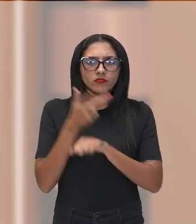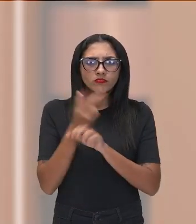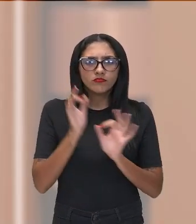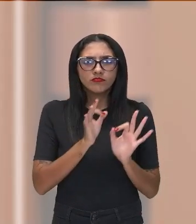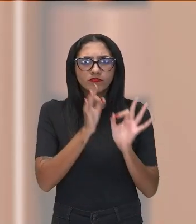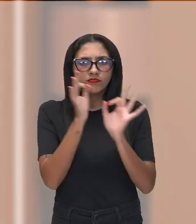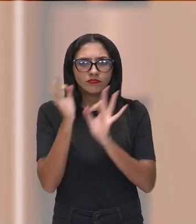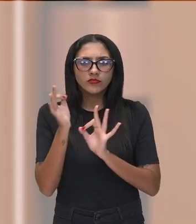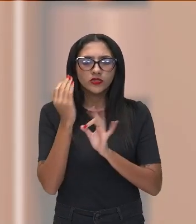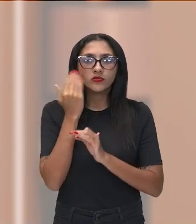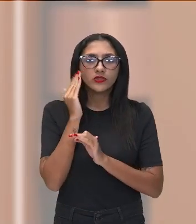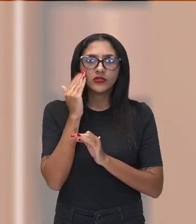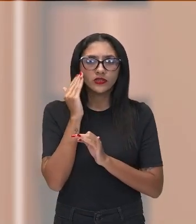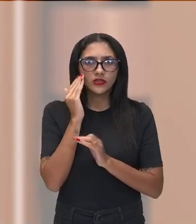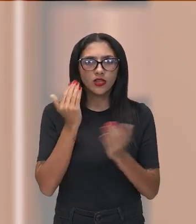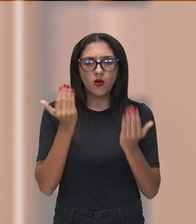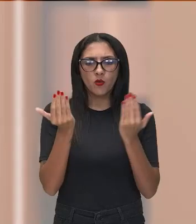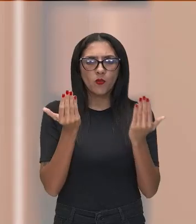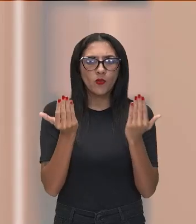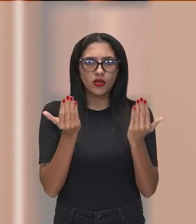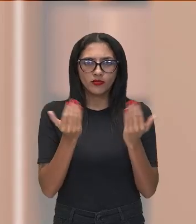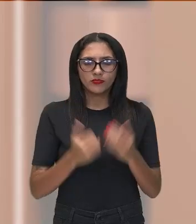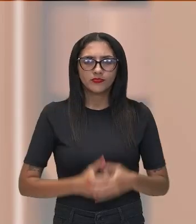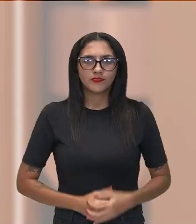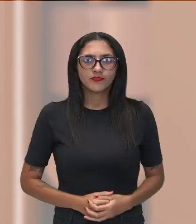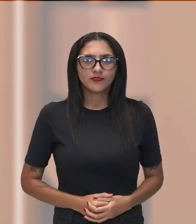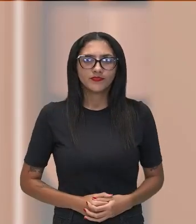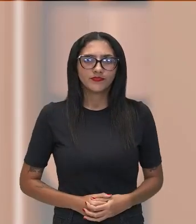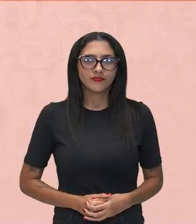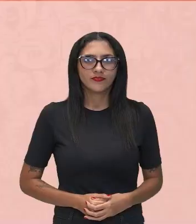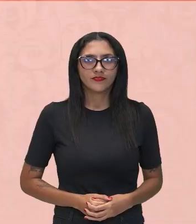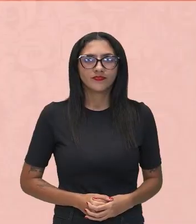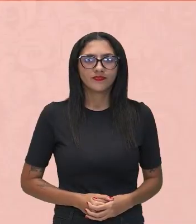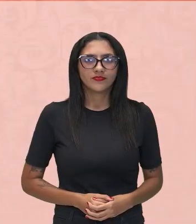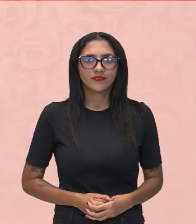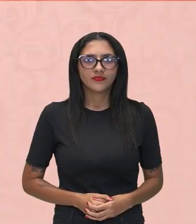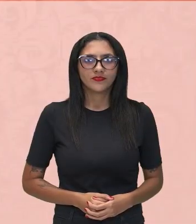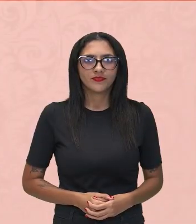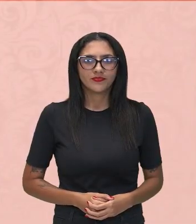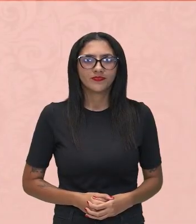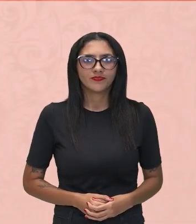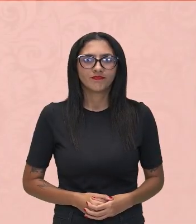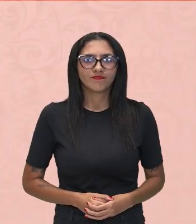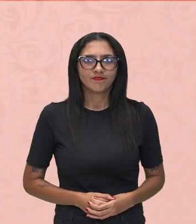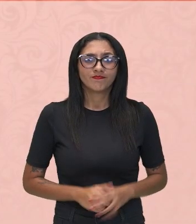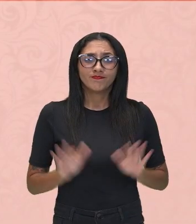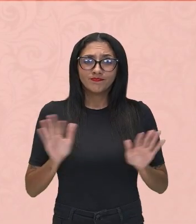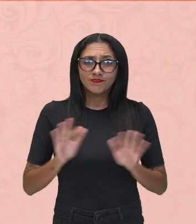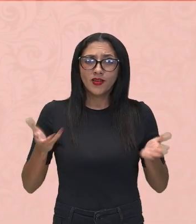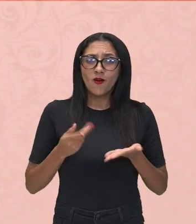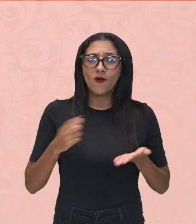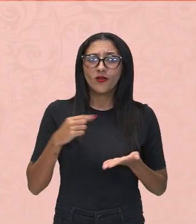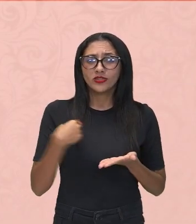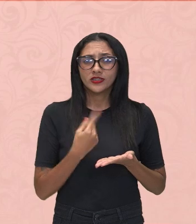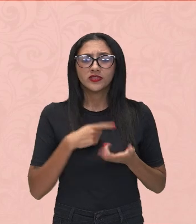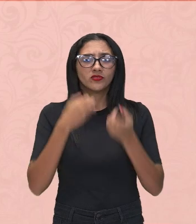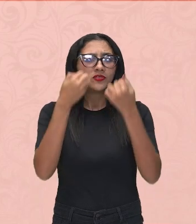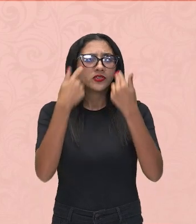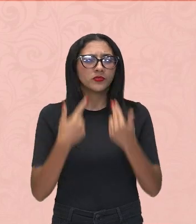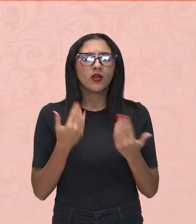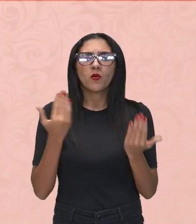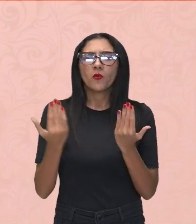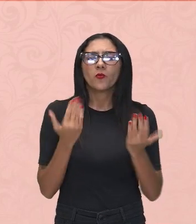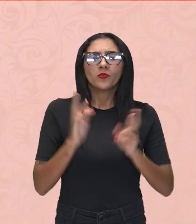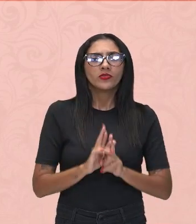diferença entre uma monarquia e uma república. Olá, pessoal! Hoje vamos explorar as diferenças